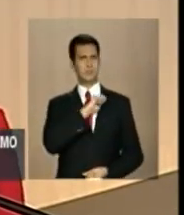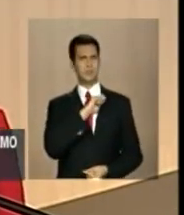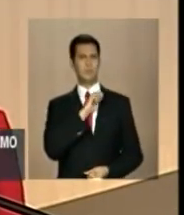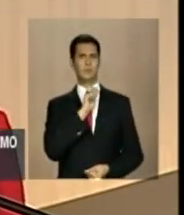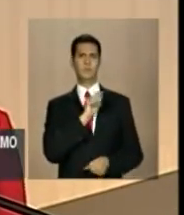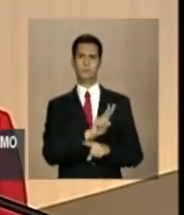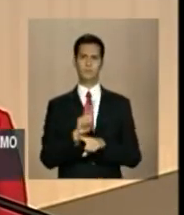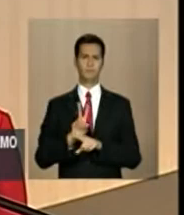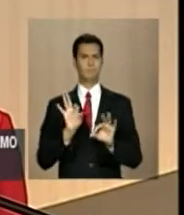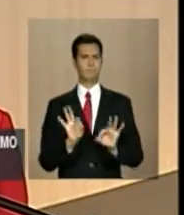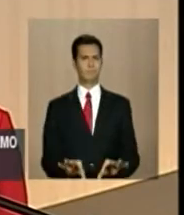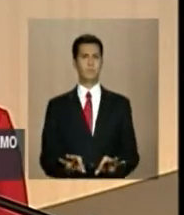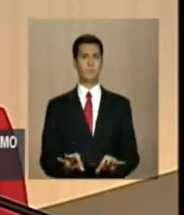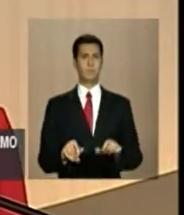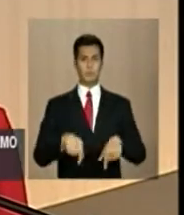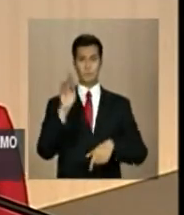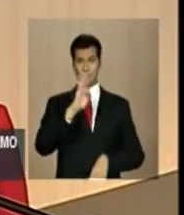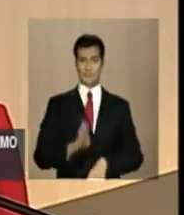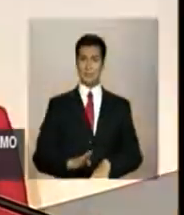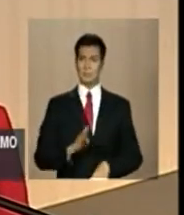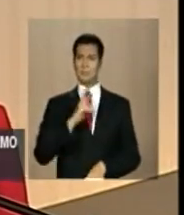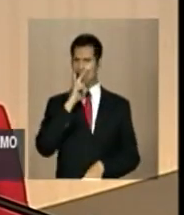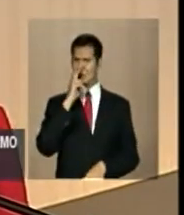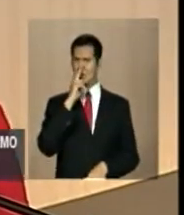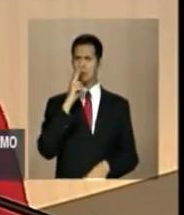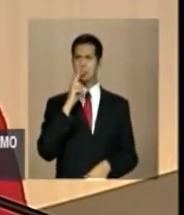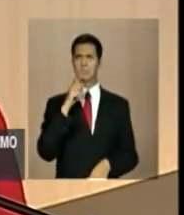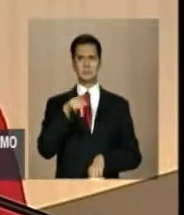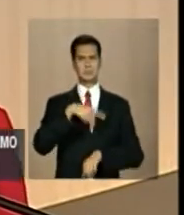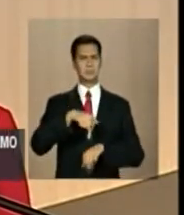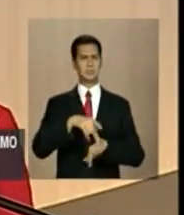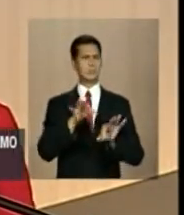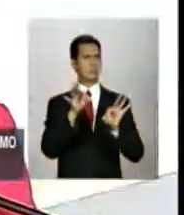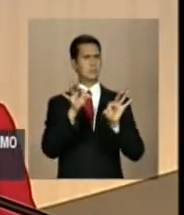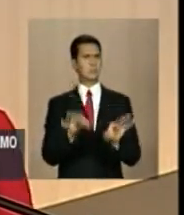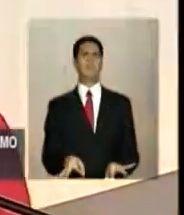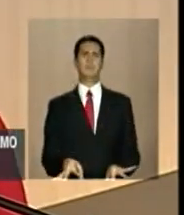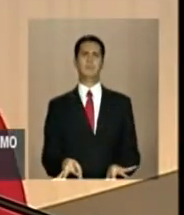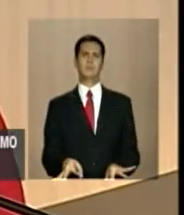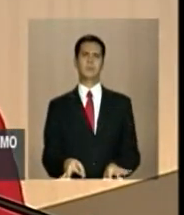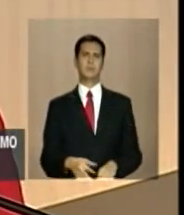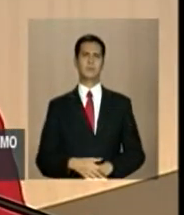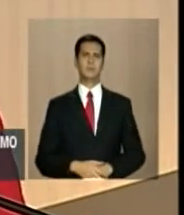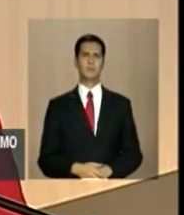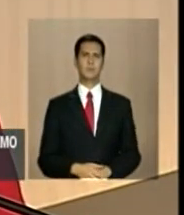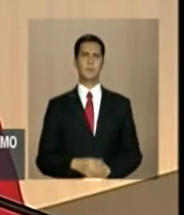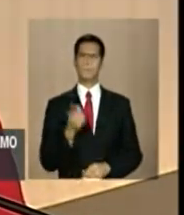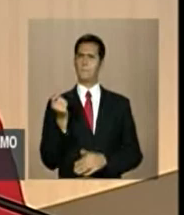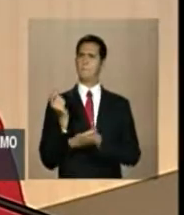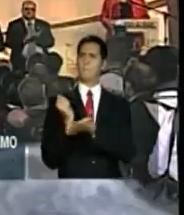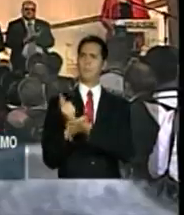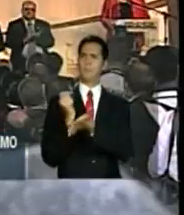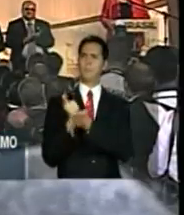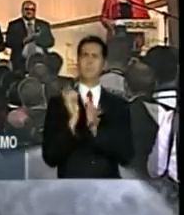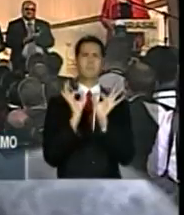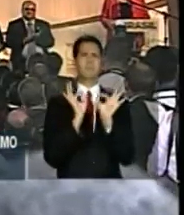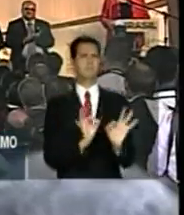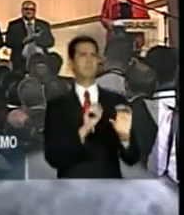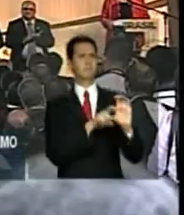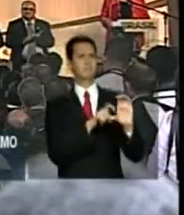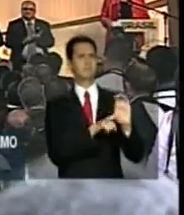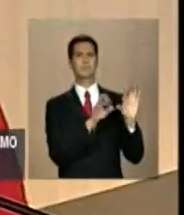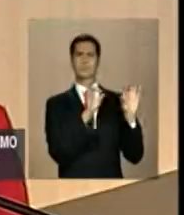o país com as finanças públicas mais em dia do mundo. Temos uma das menores relações